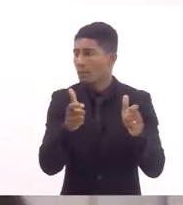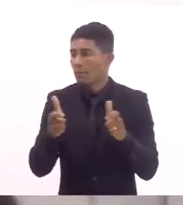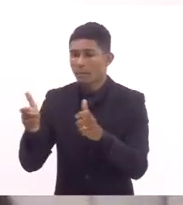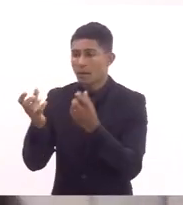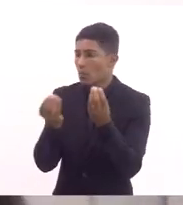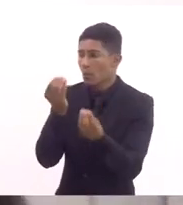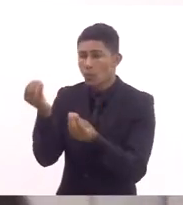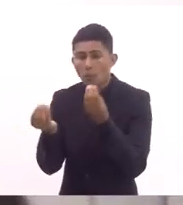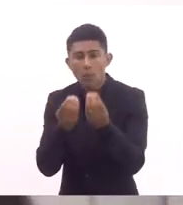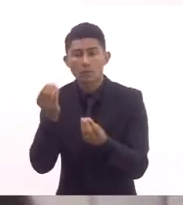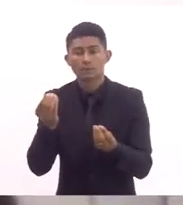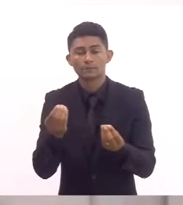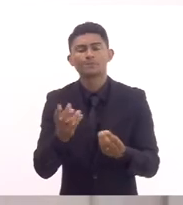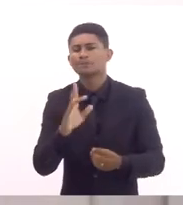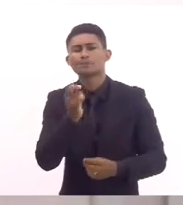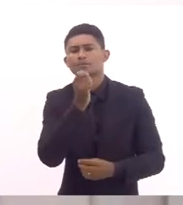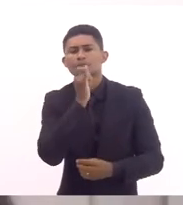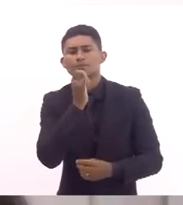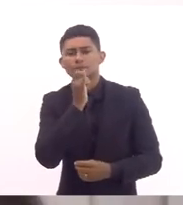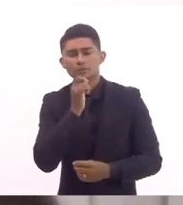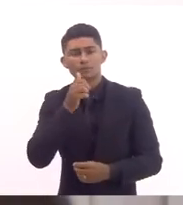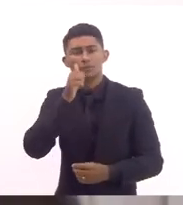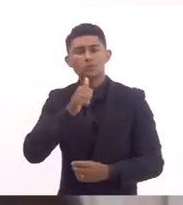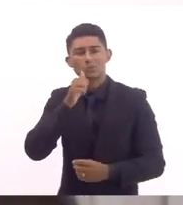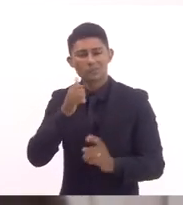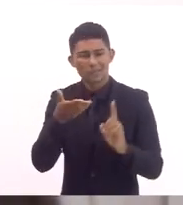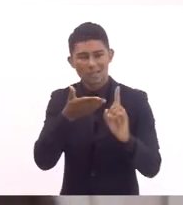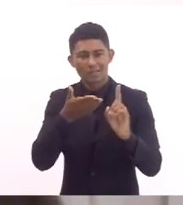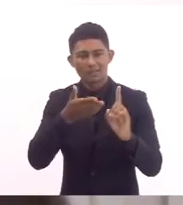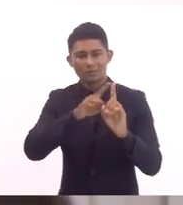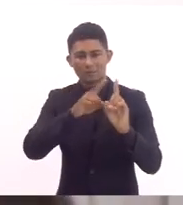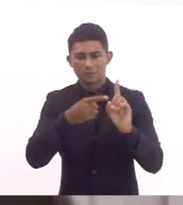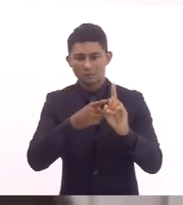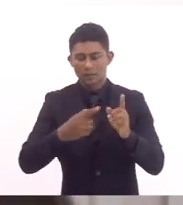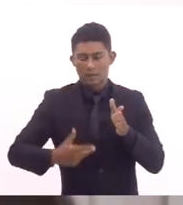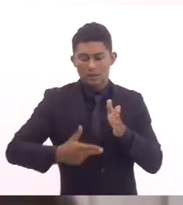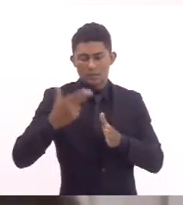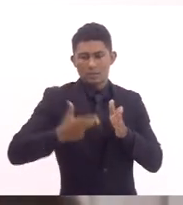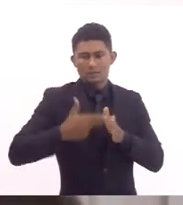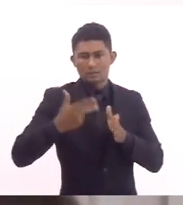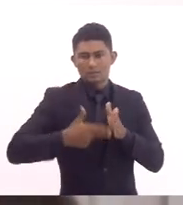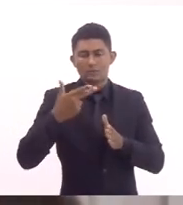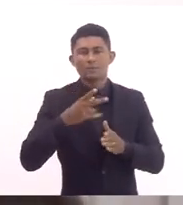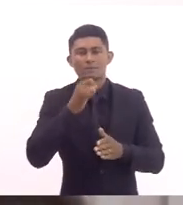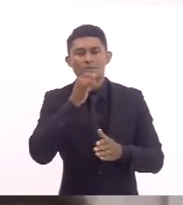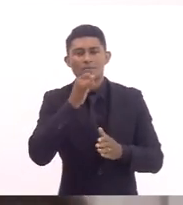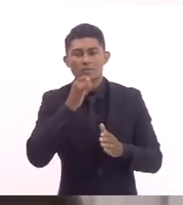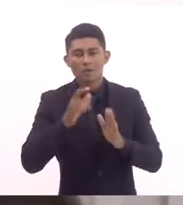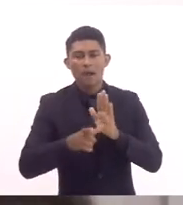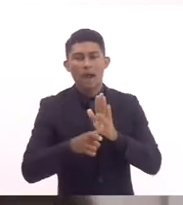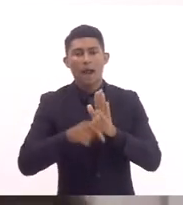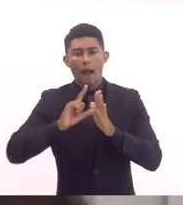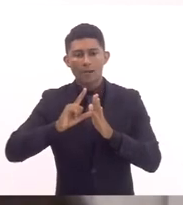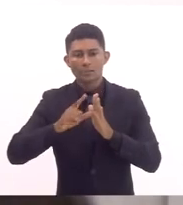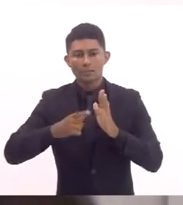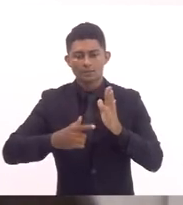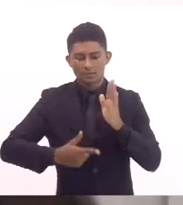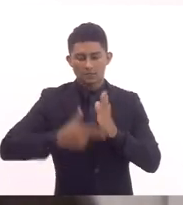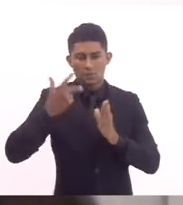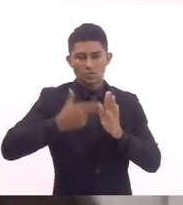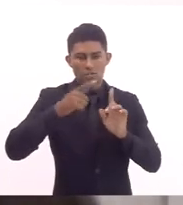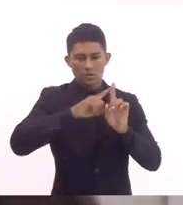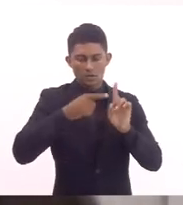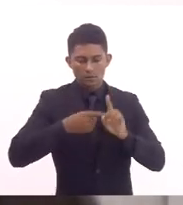os animais como por exemplo é não submeter mulheres uma cesárea mulher de com convite antecipar o parto e fazer uma